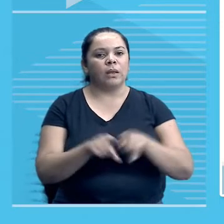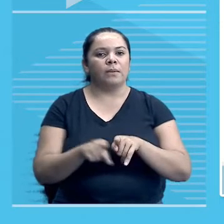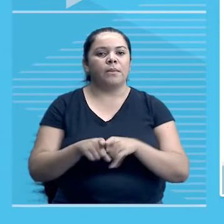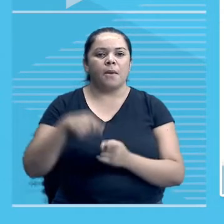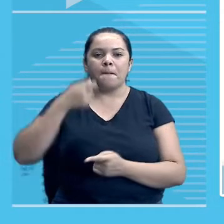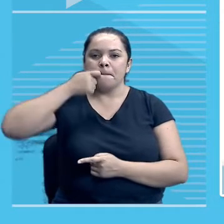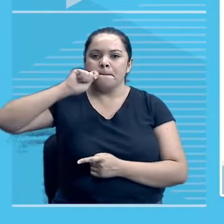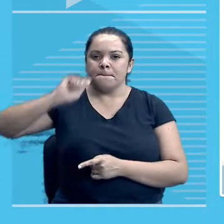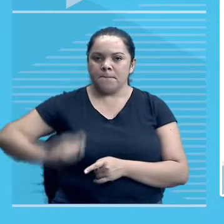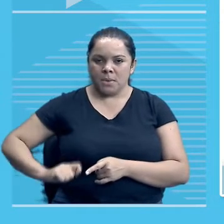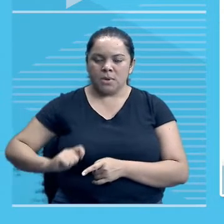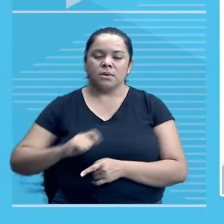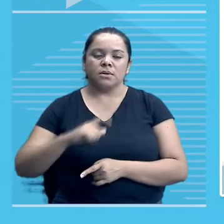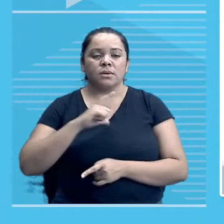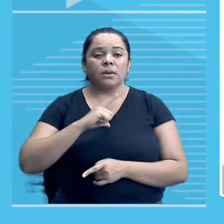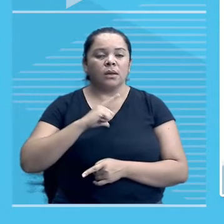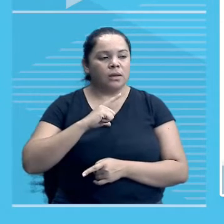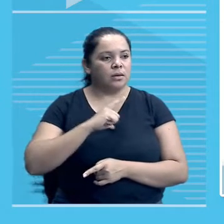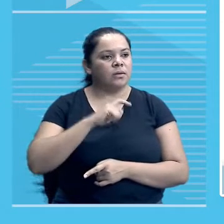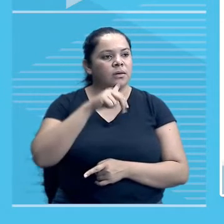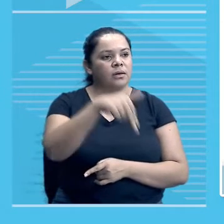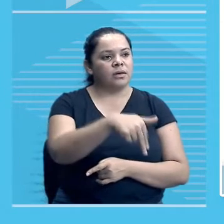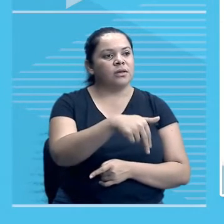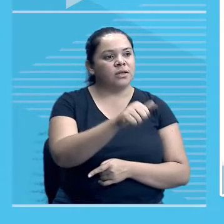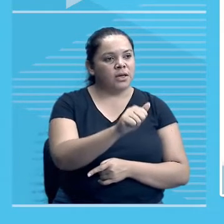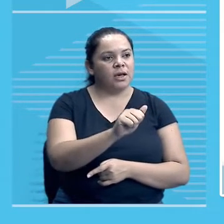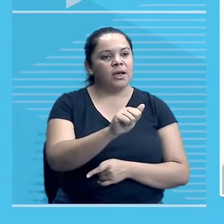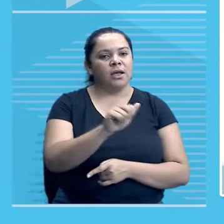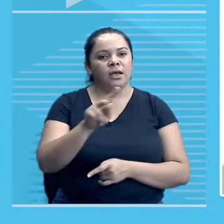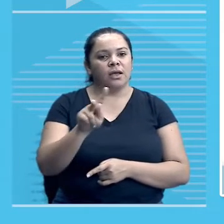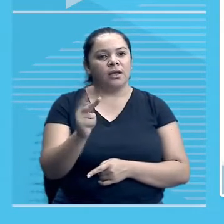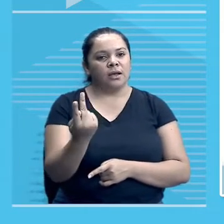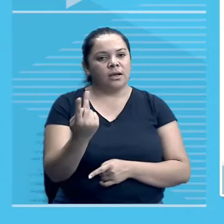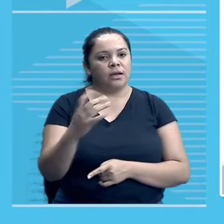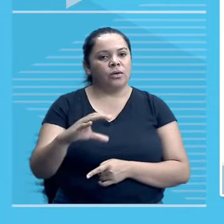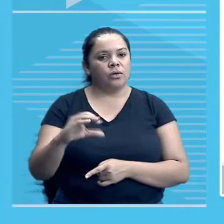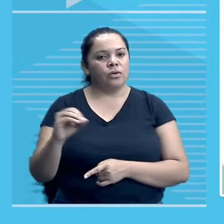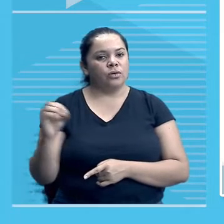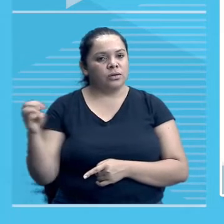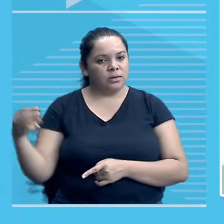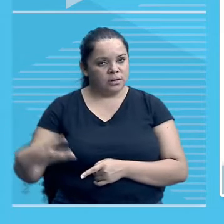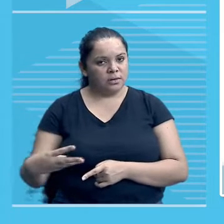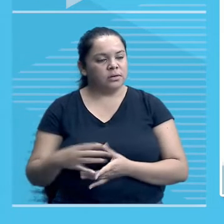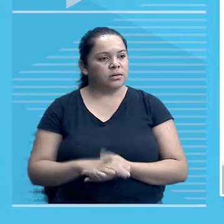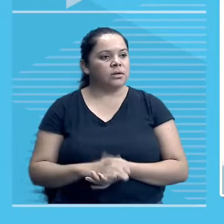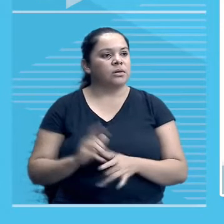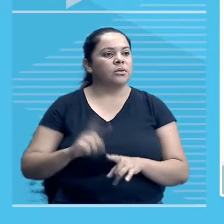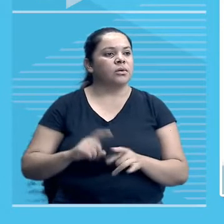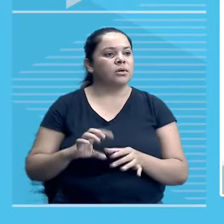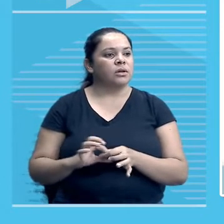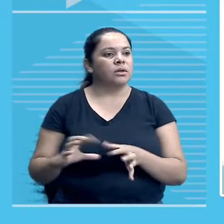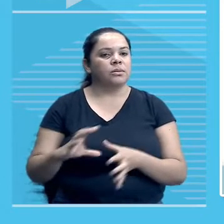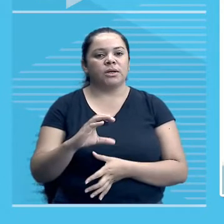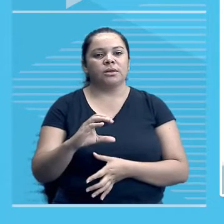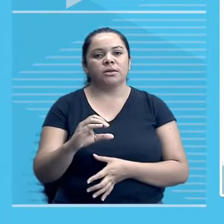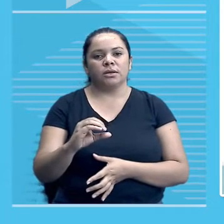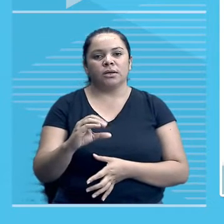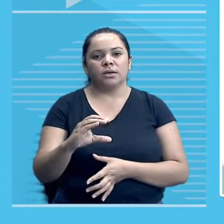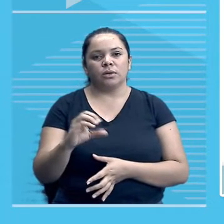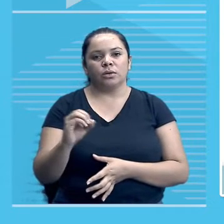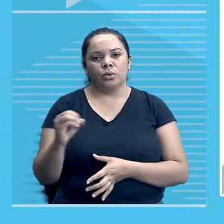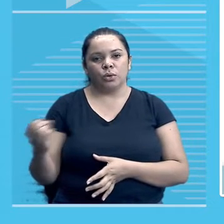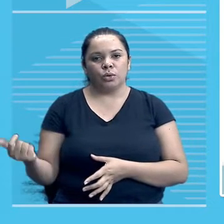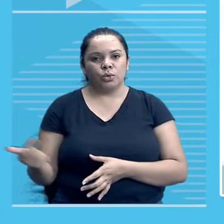vai liberar o CO2 e o CO2 faz inflar o bolo. Tá? Então, no bicarbonato, tem